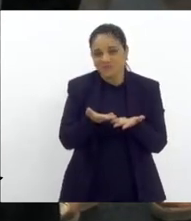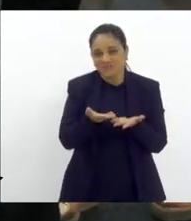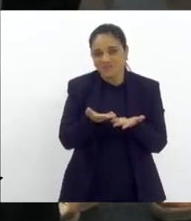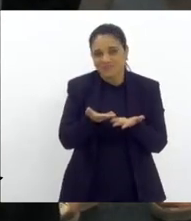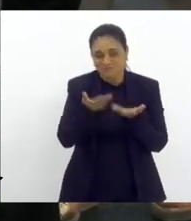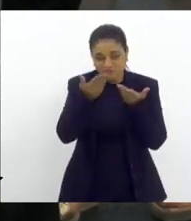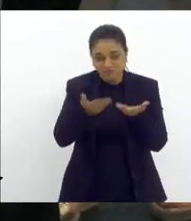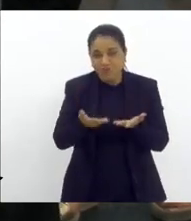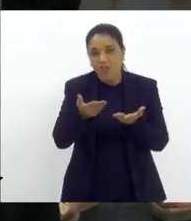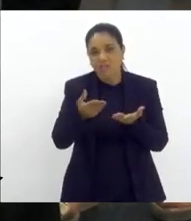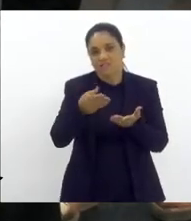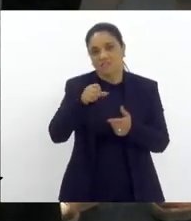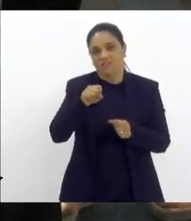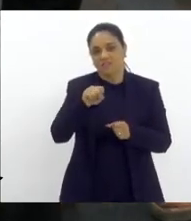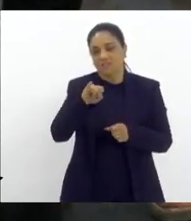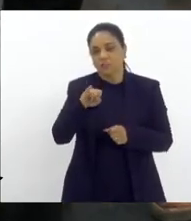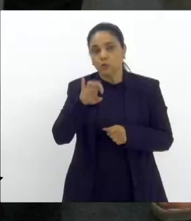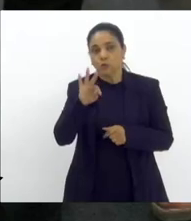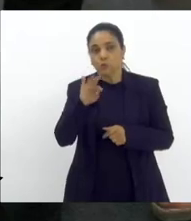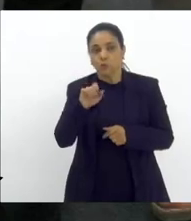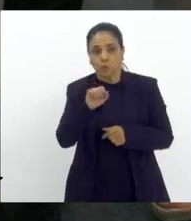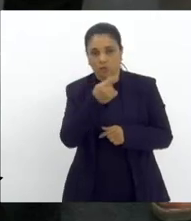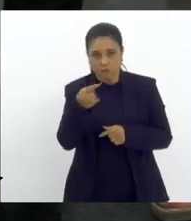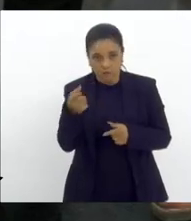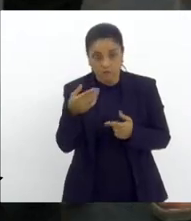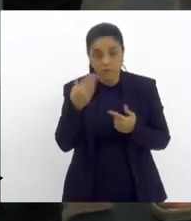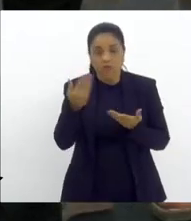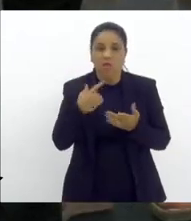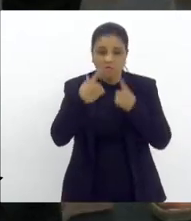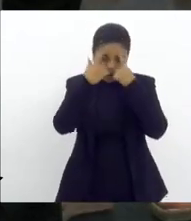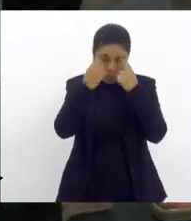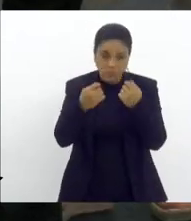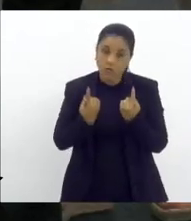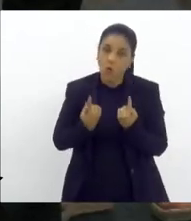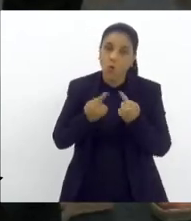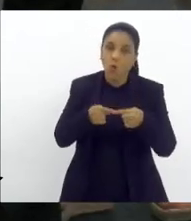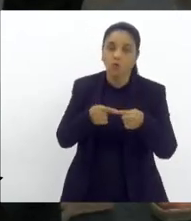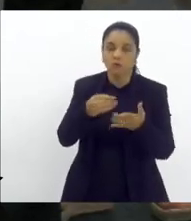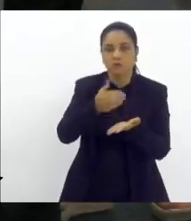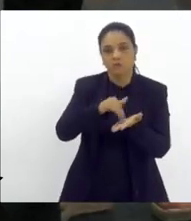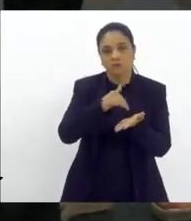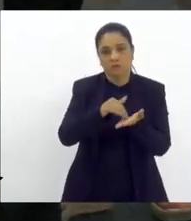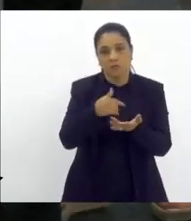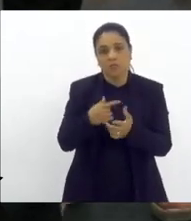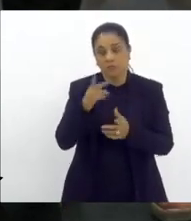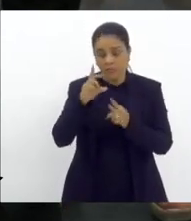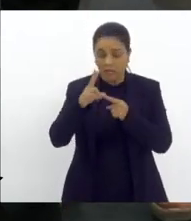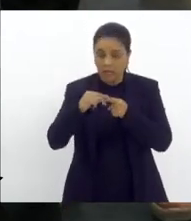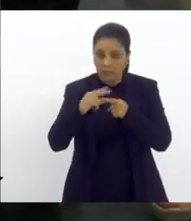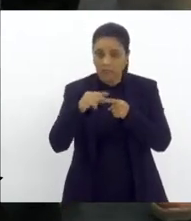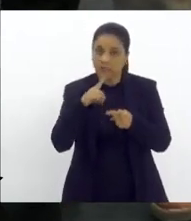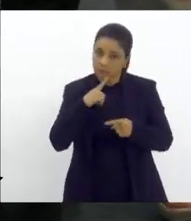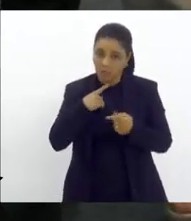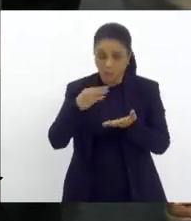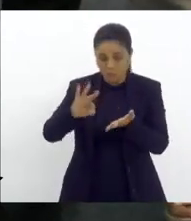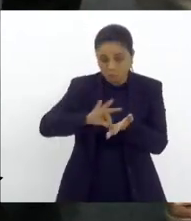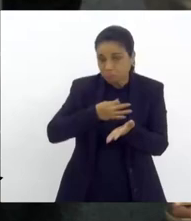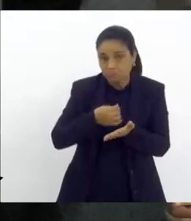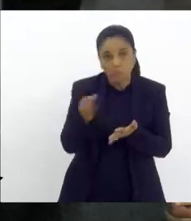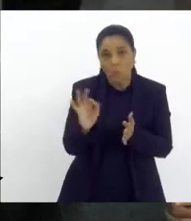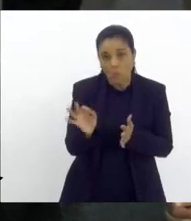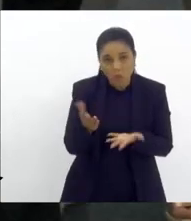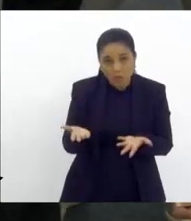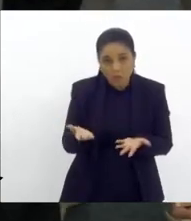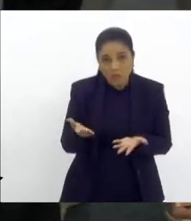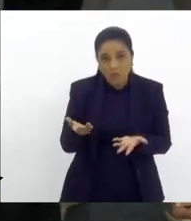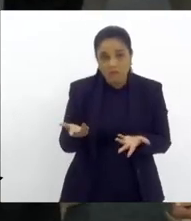da situação então eu acho até uma violência com a própria secretária que tem a caneta mas a caneta tá sentindo então é importante que a gente possa fazer